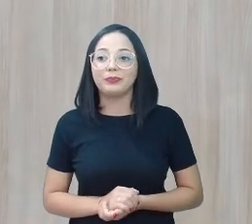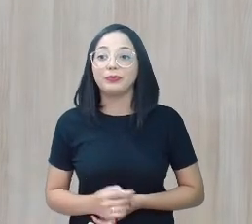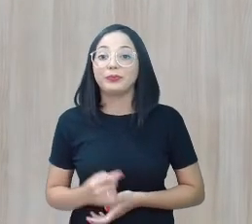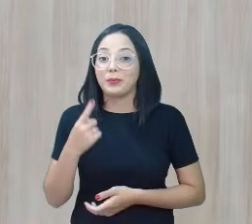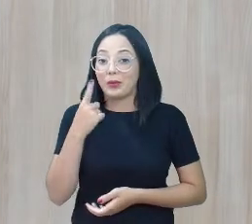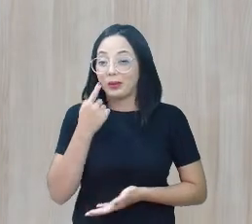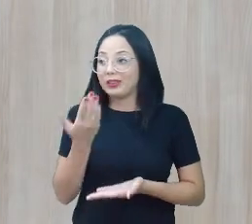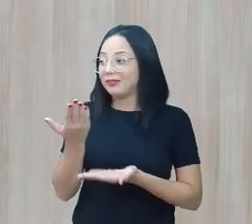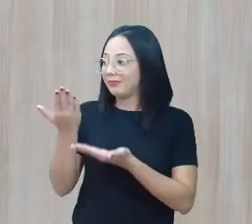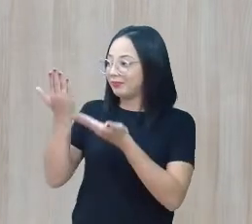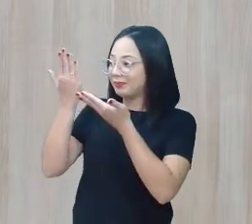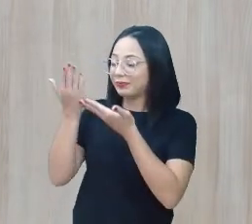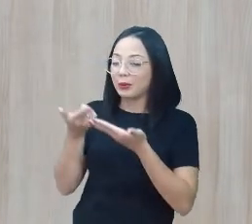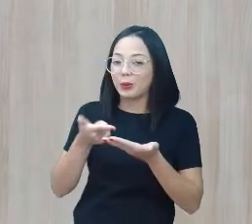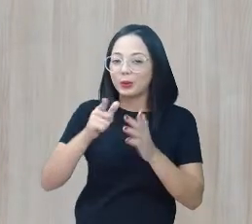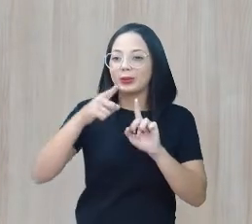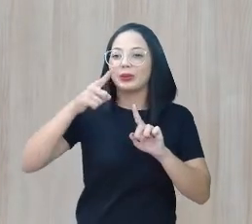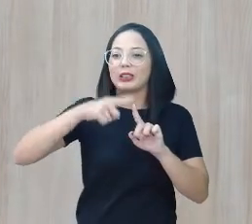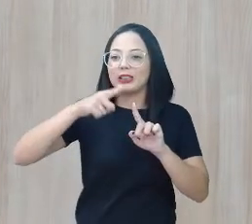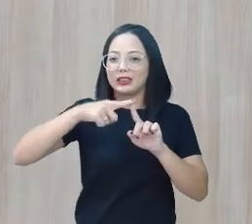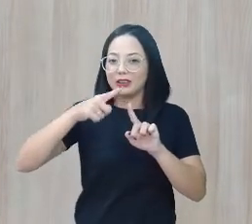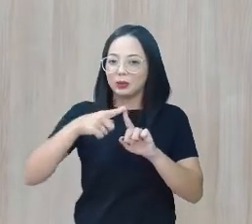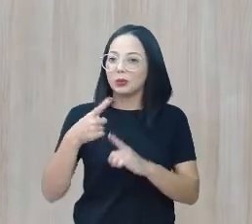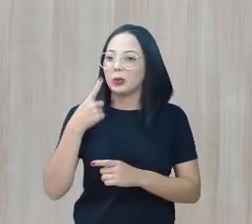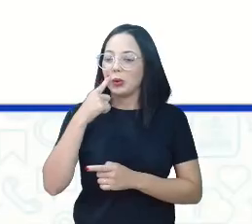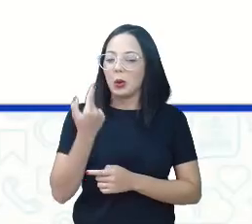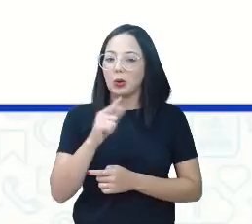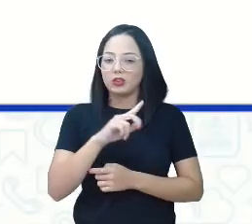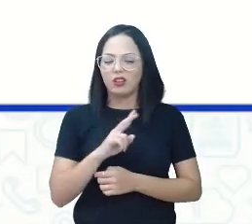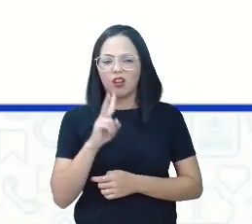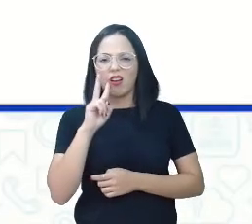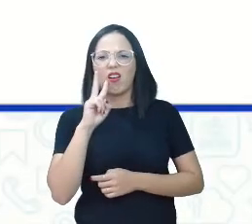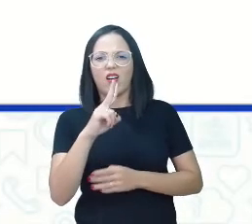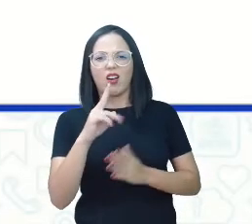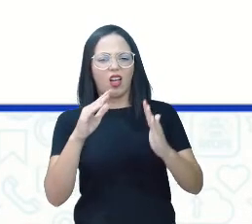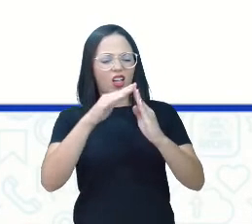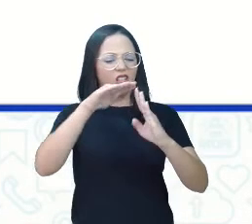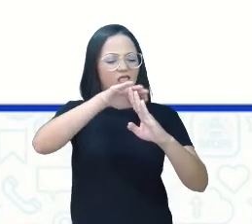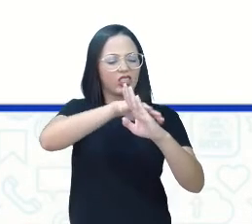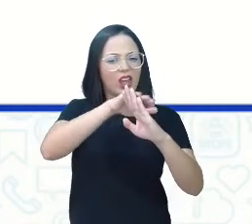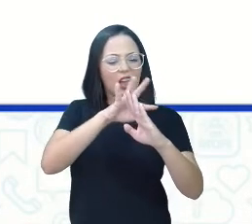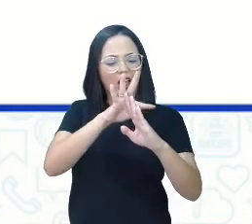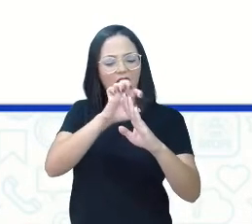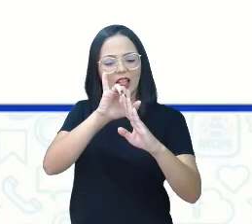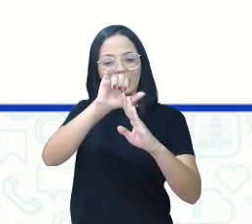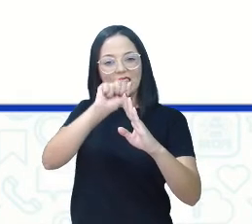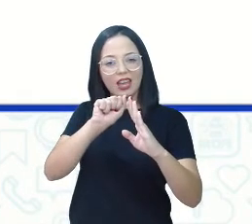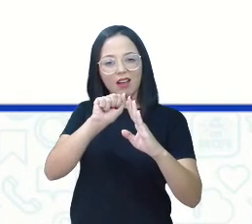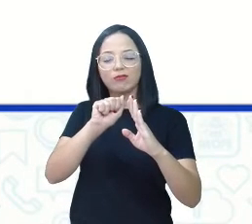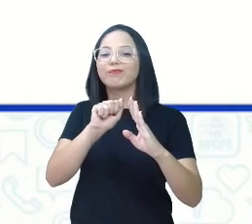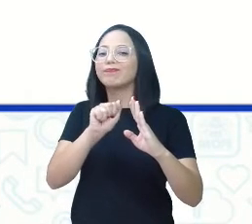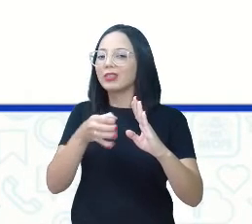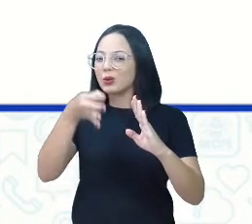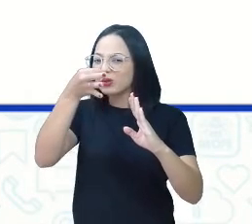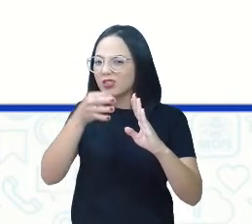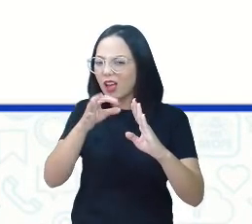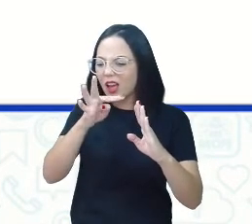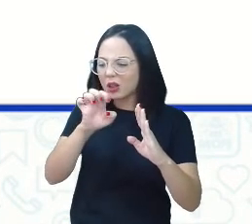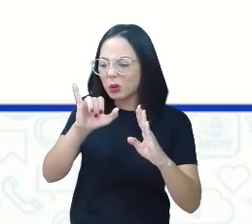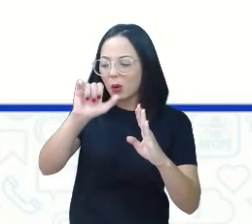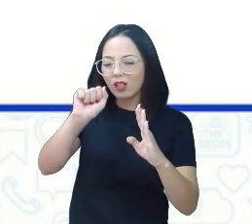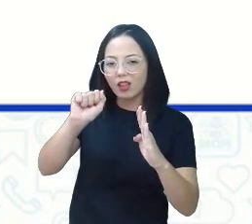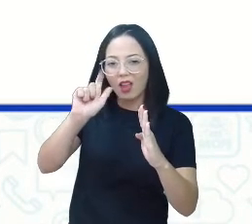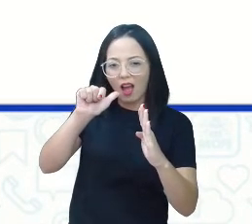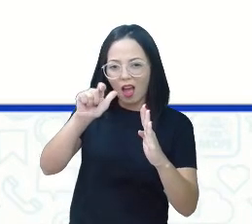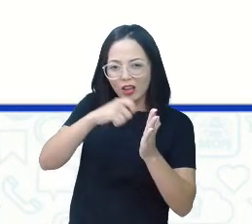Olha aqui outra norma popular, não é? Olha para a teia. A forma correta, não é?